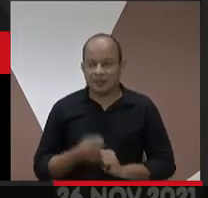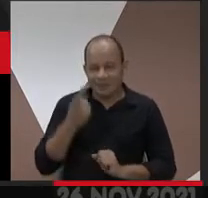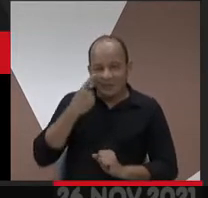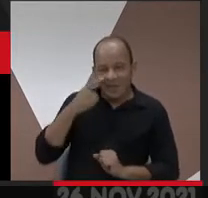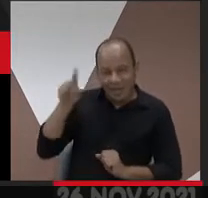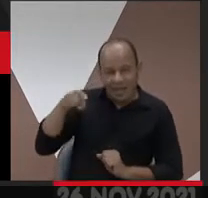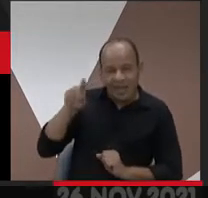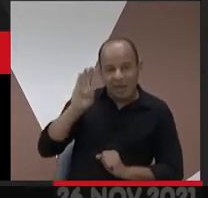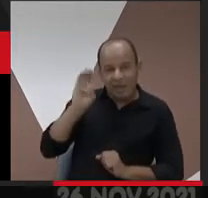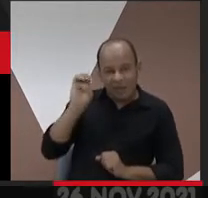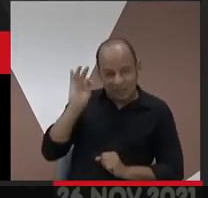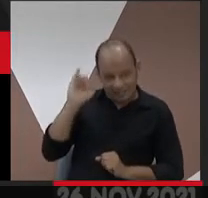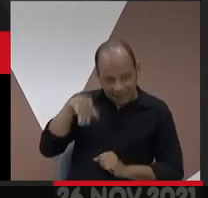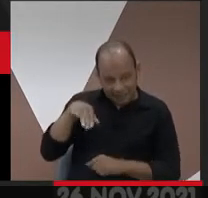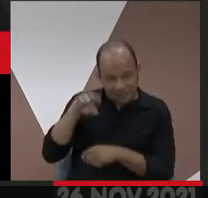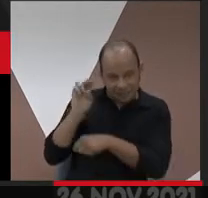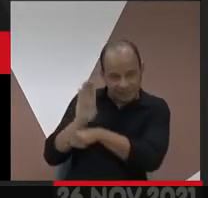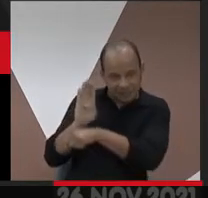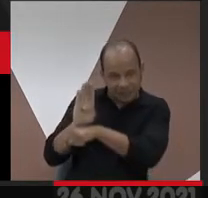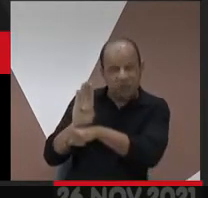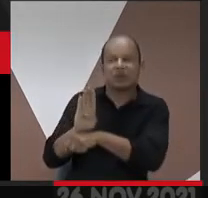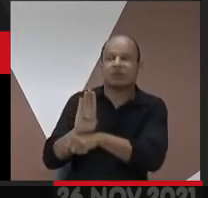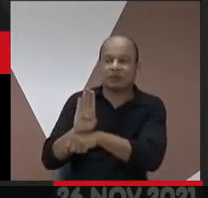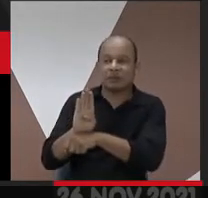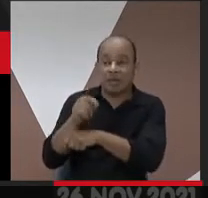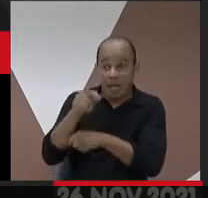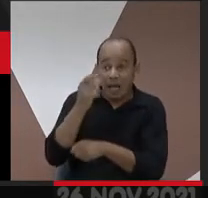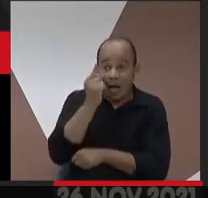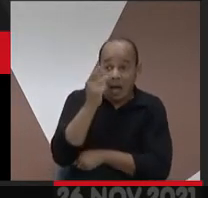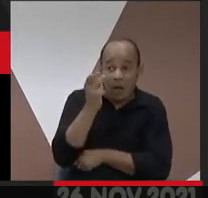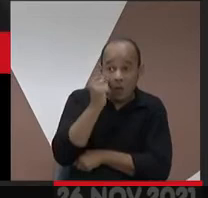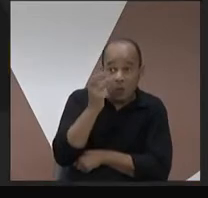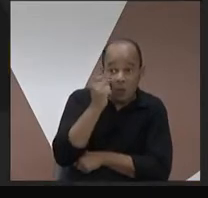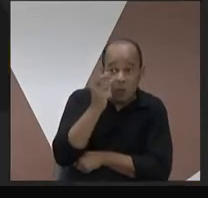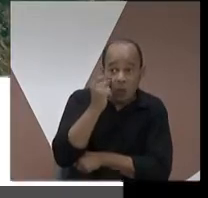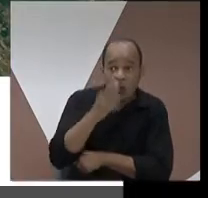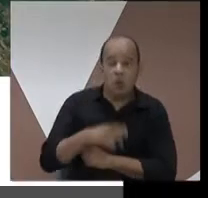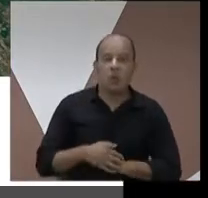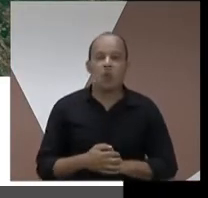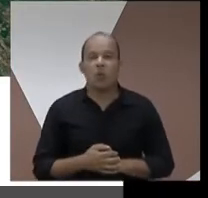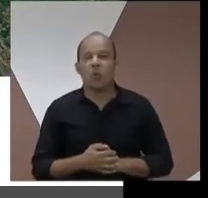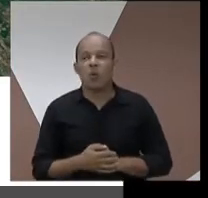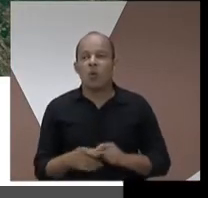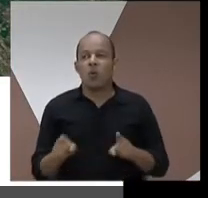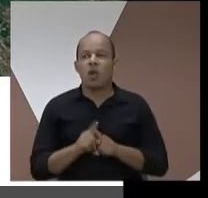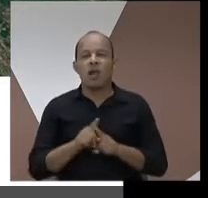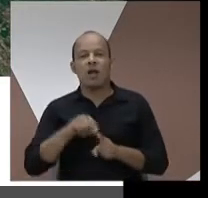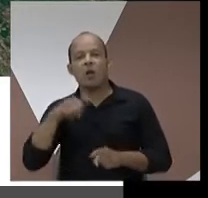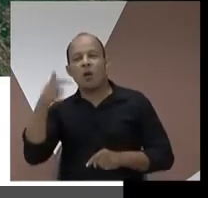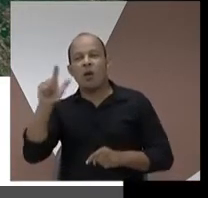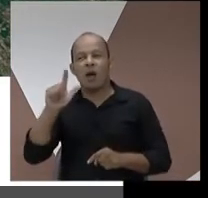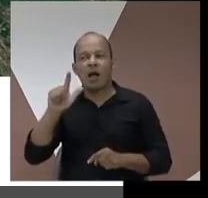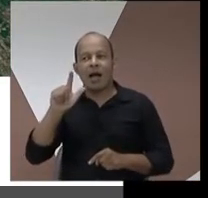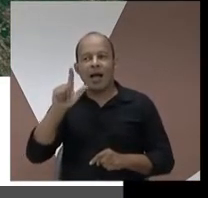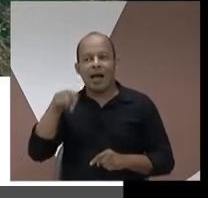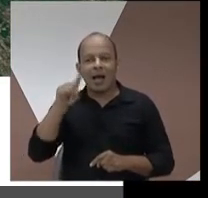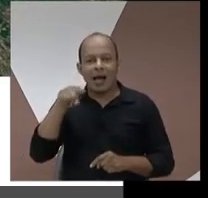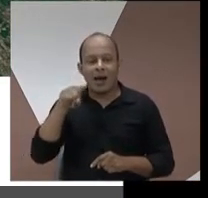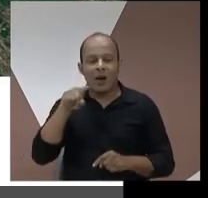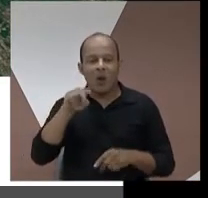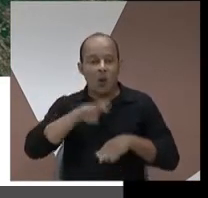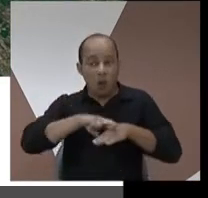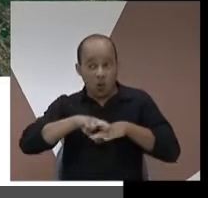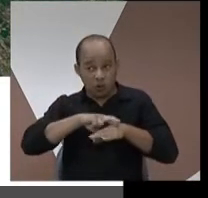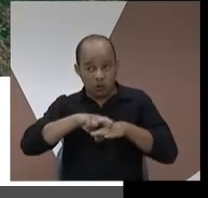diretriz é o azul, né? E o traçado inicial, o primeiro traçado proposto por Betim, é o roxo,